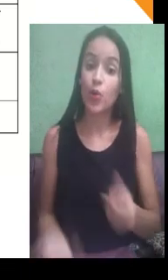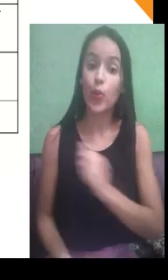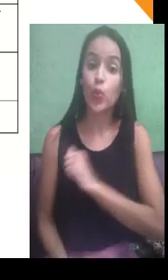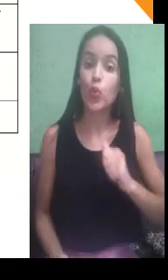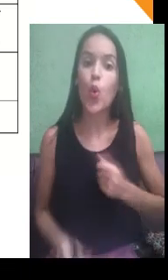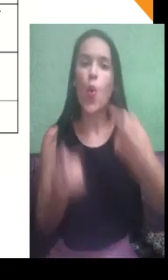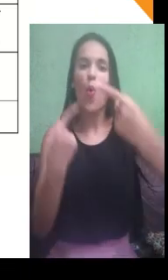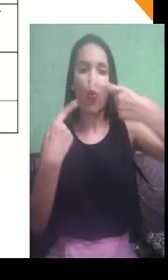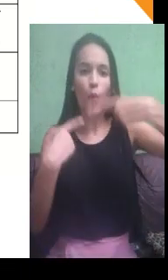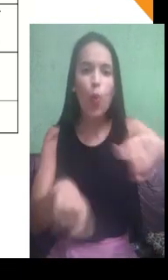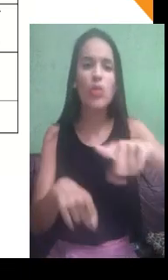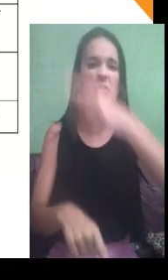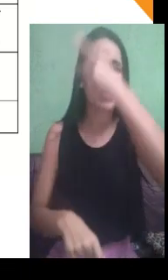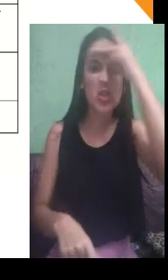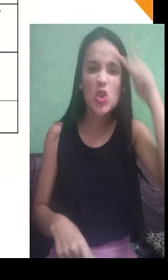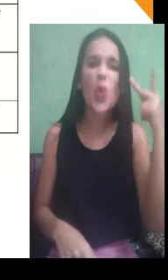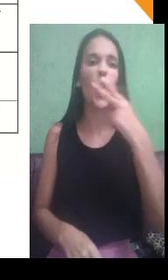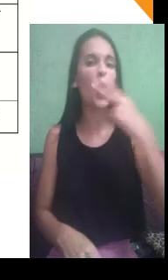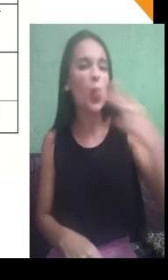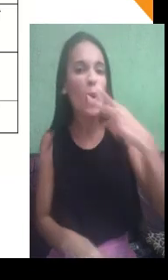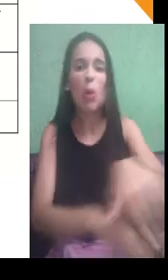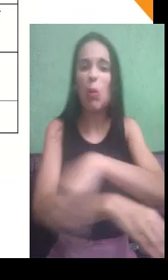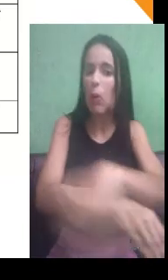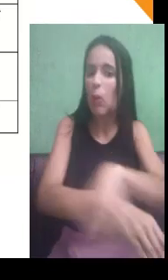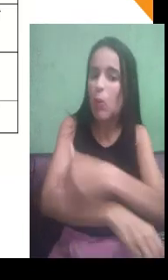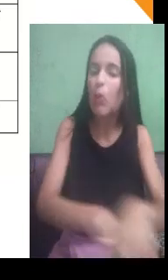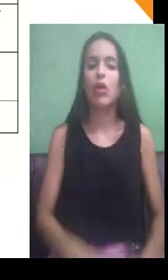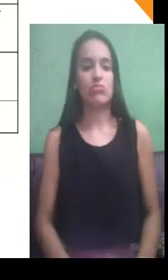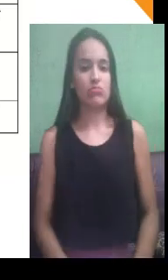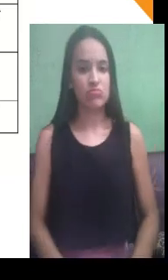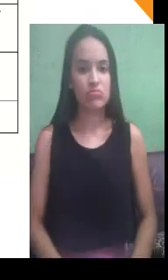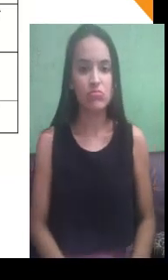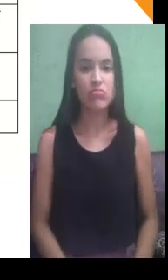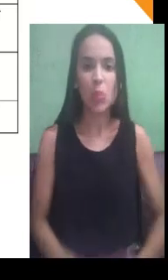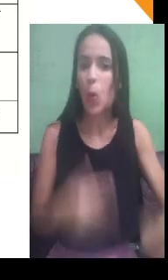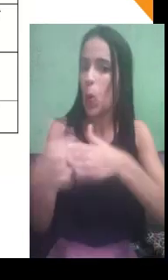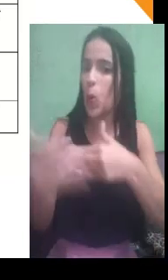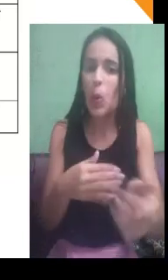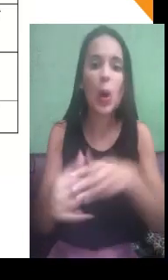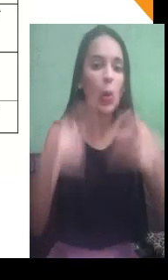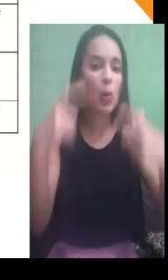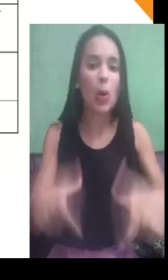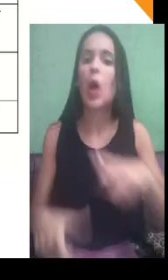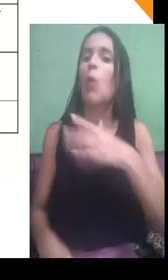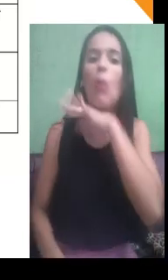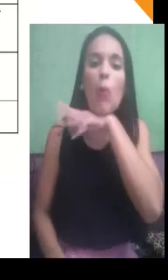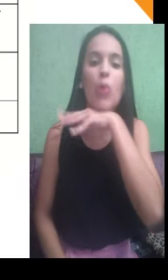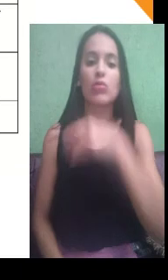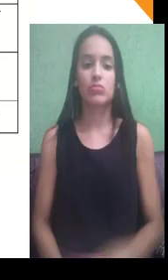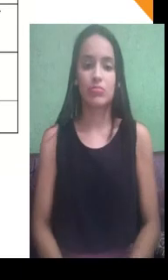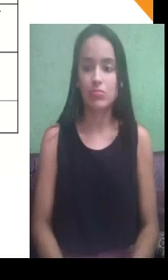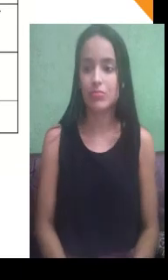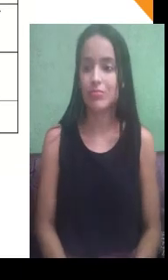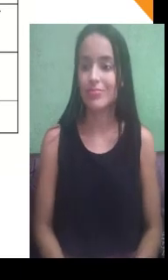públicos, pois prejudica a saúde dos não fumantes. O a gente vai observar aqui? Aqui também a temática é o